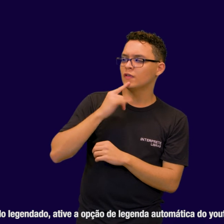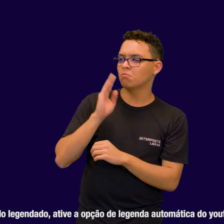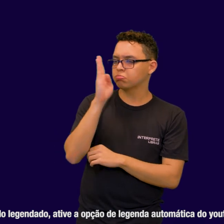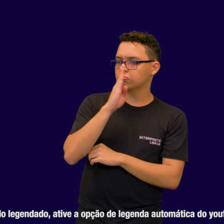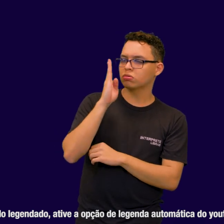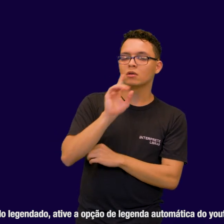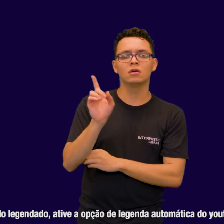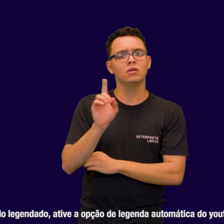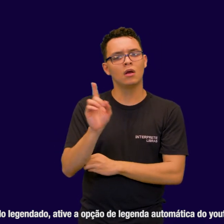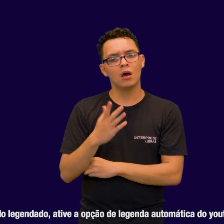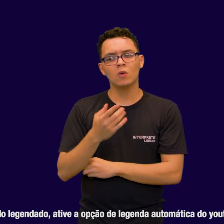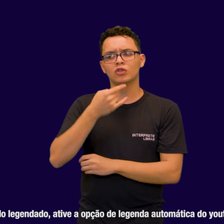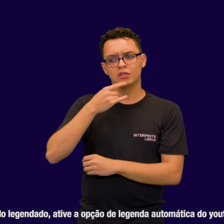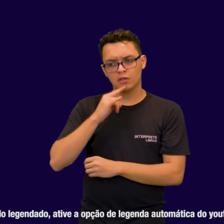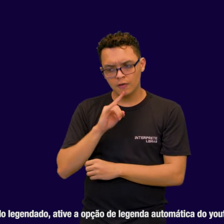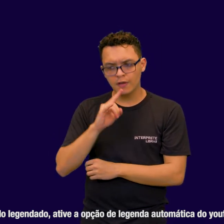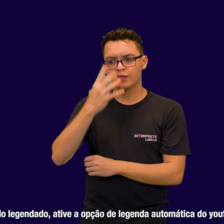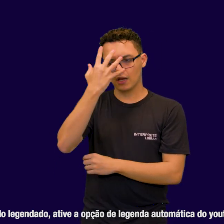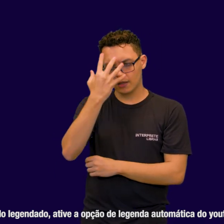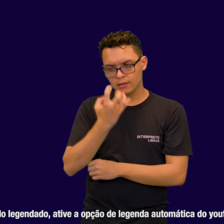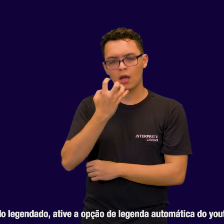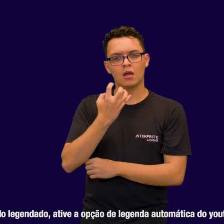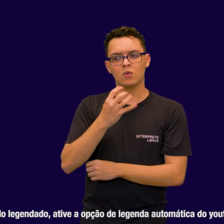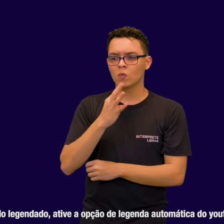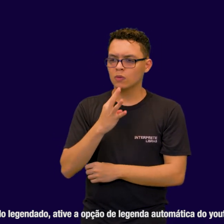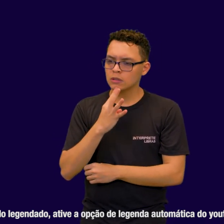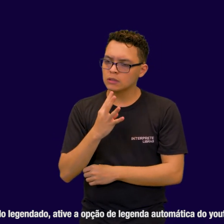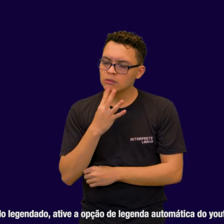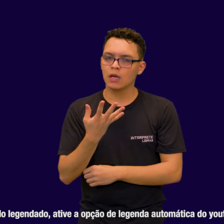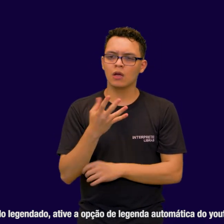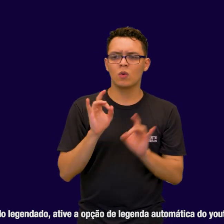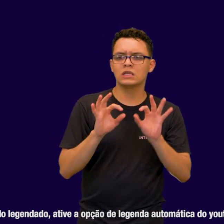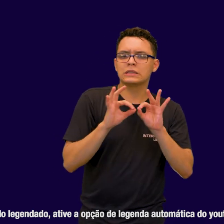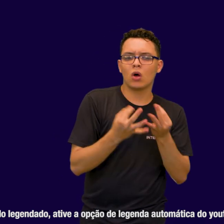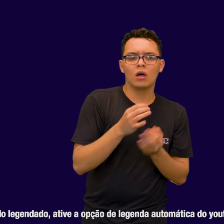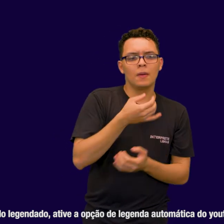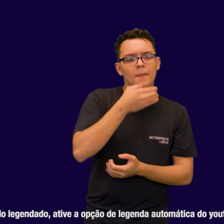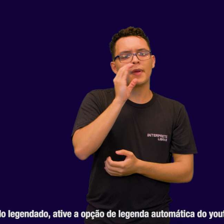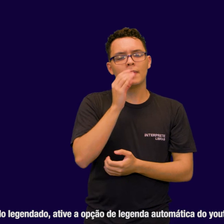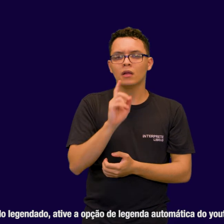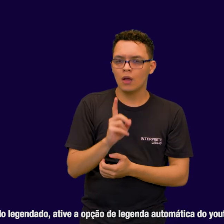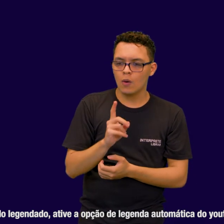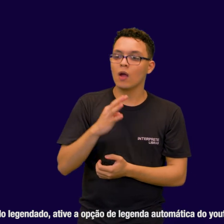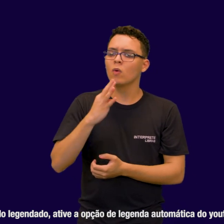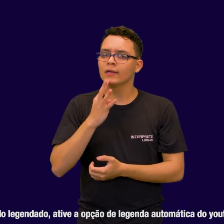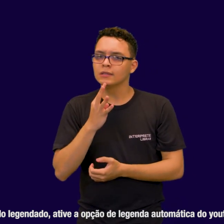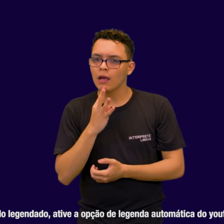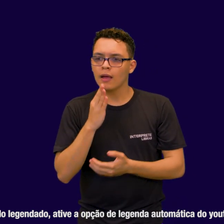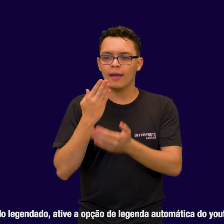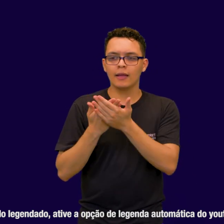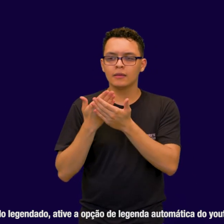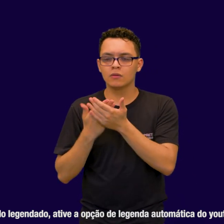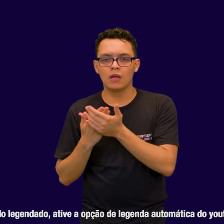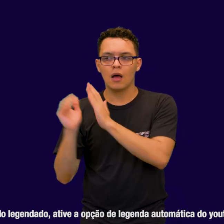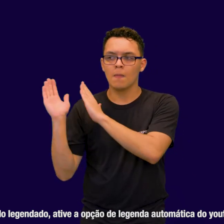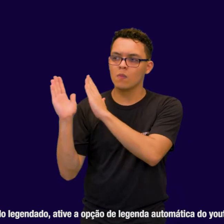todas. Não é essa a ideia, né? Conhecer cerveja não é beber cerveja sem parar. É conhecer realmente tudo que ela